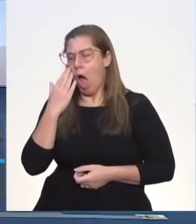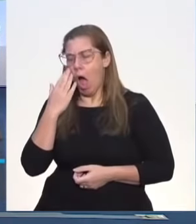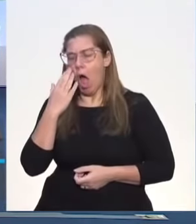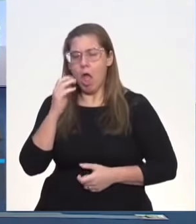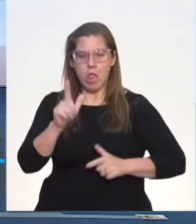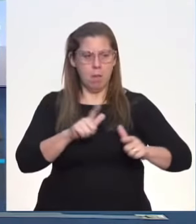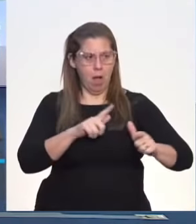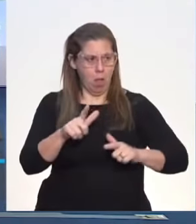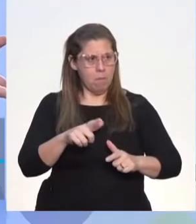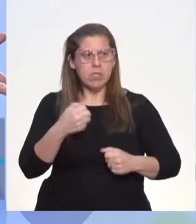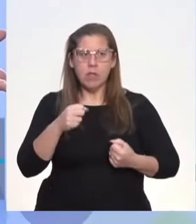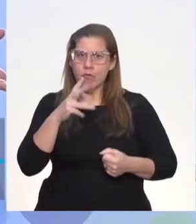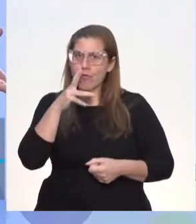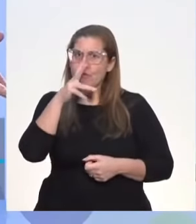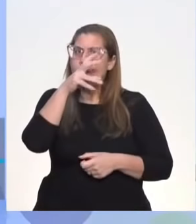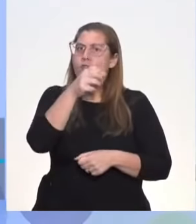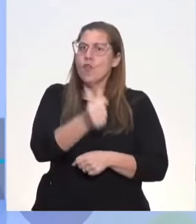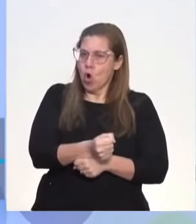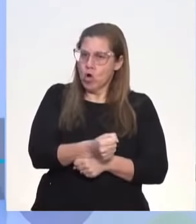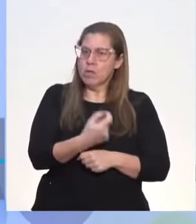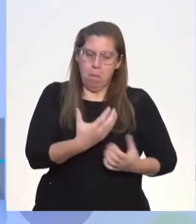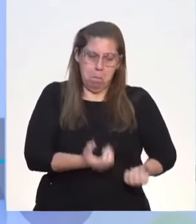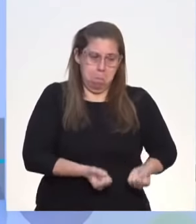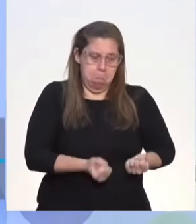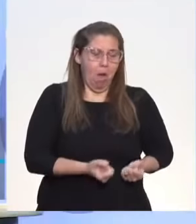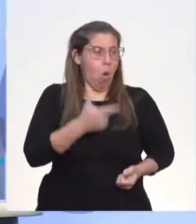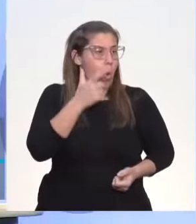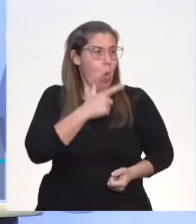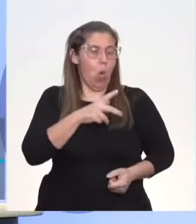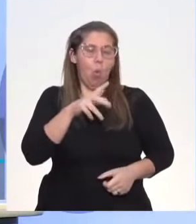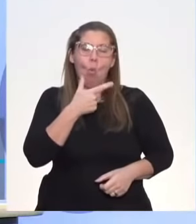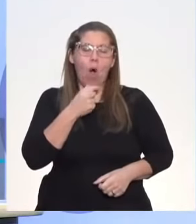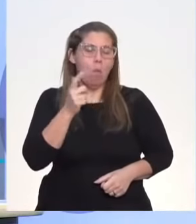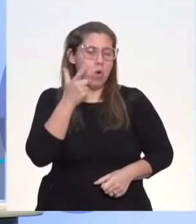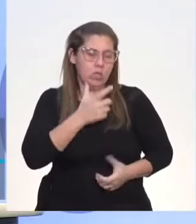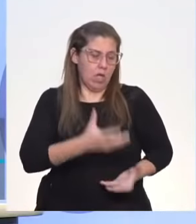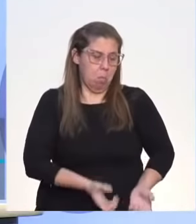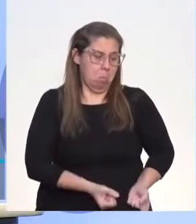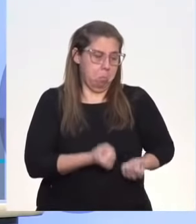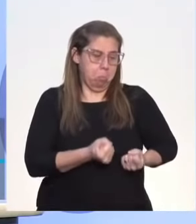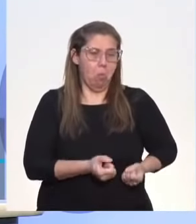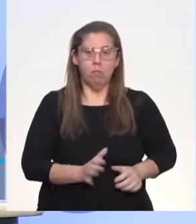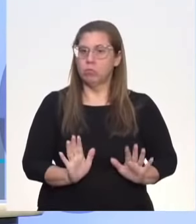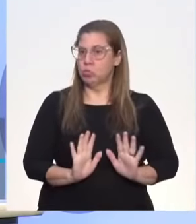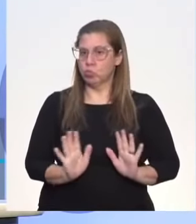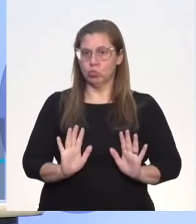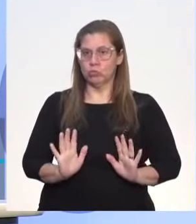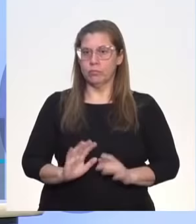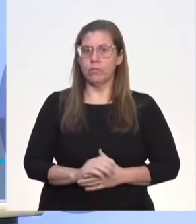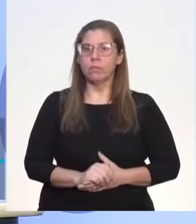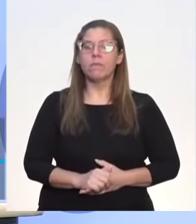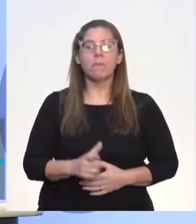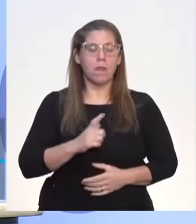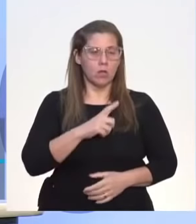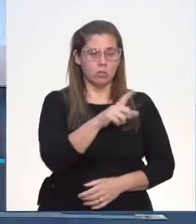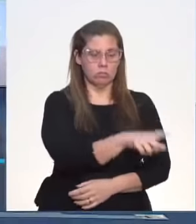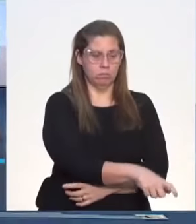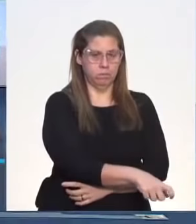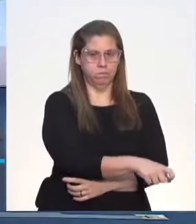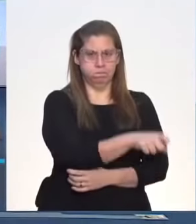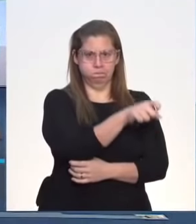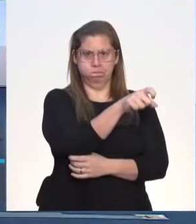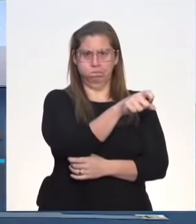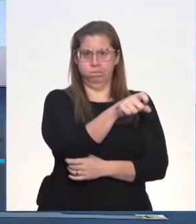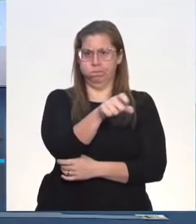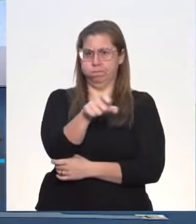serviço pesado você ainda porque tem serviço que é pesado demais não dá para fazer o bar e demolir A Júlia falou também ela é além do Sétimo Dia de guindaste tem uma